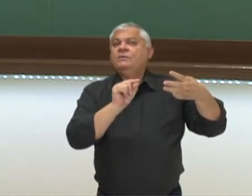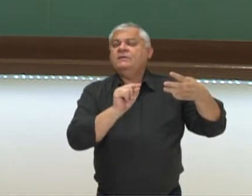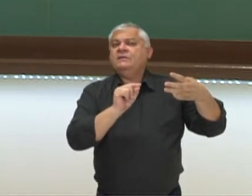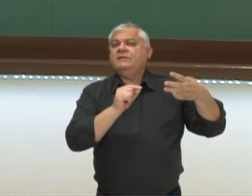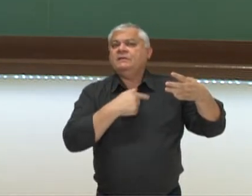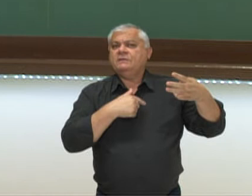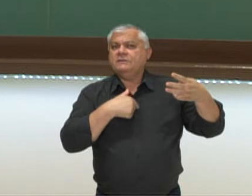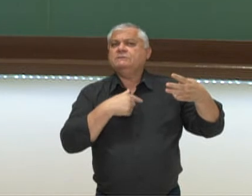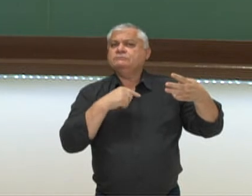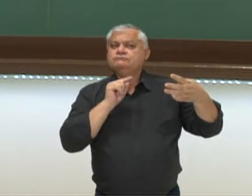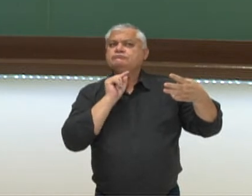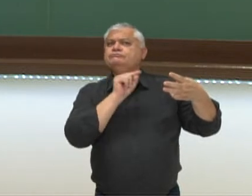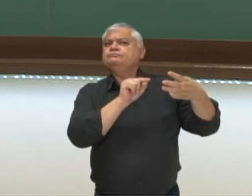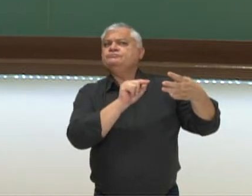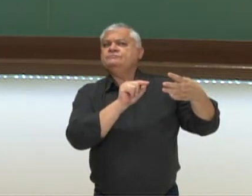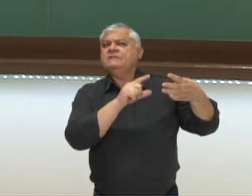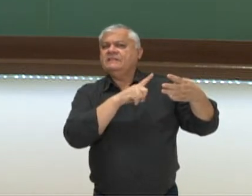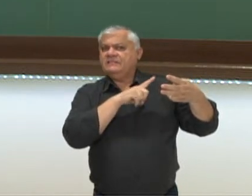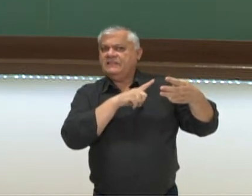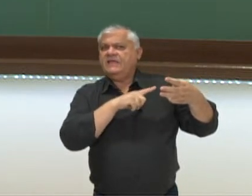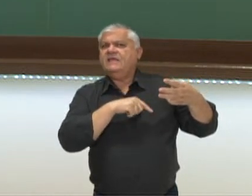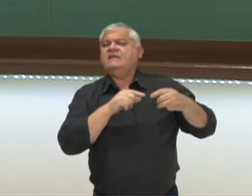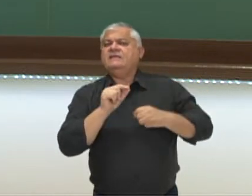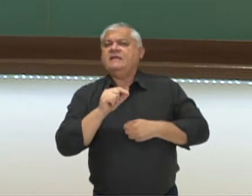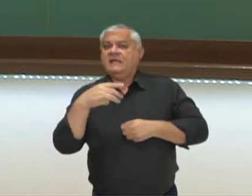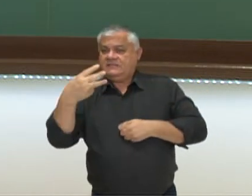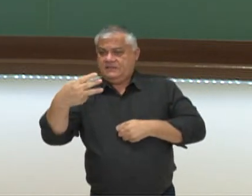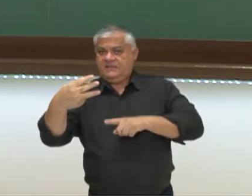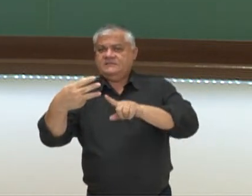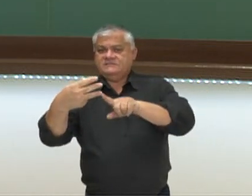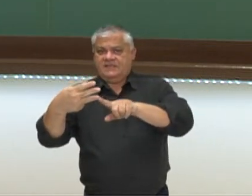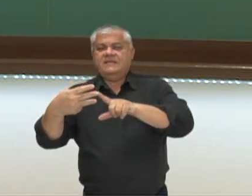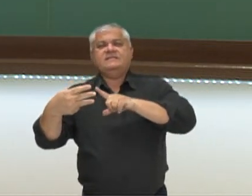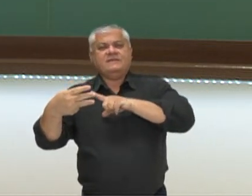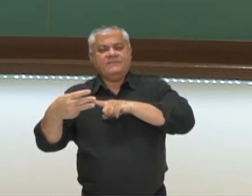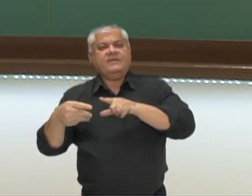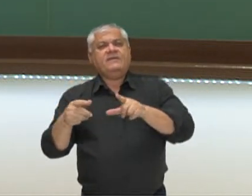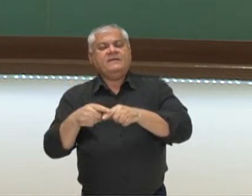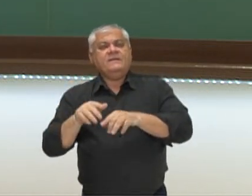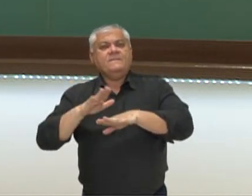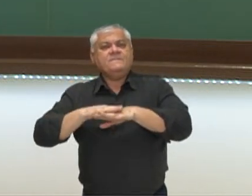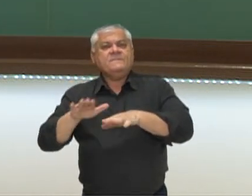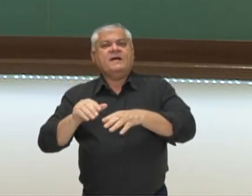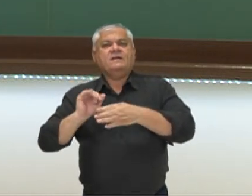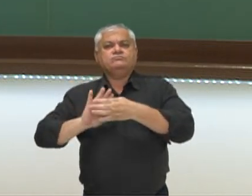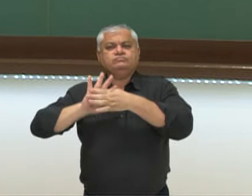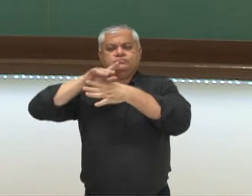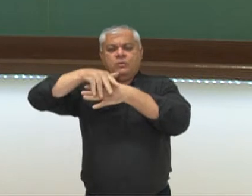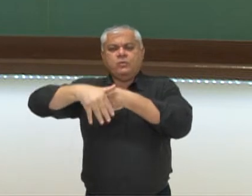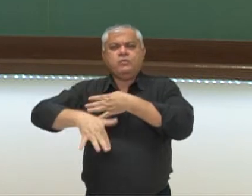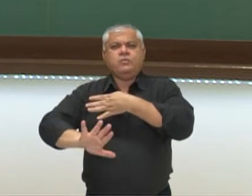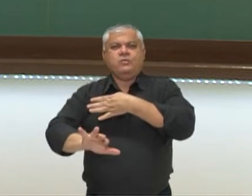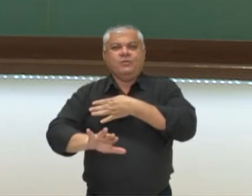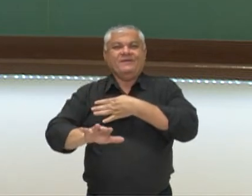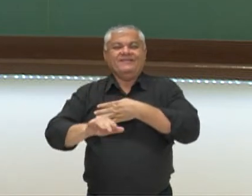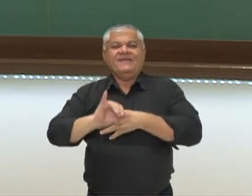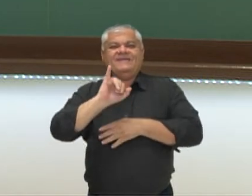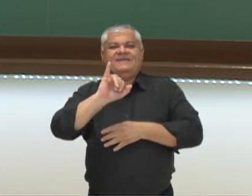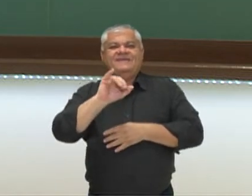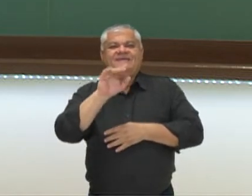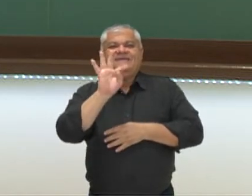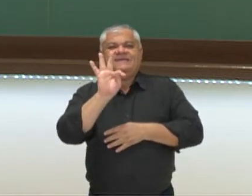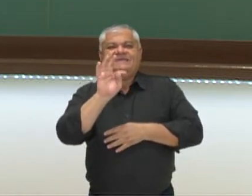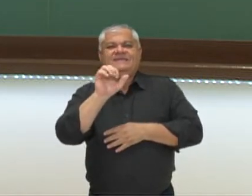para a bacia hidrográfica do Paraná 3, pois é esta área que concentra a usina hidrelétrica de Itaipu, responsável